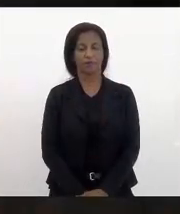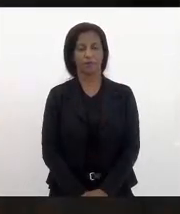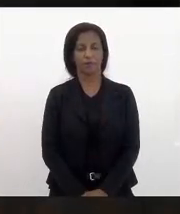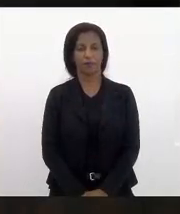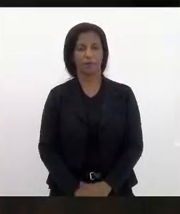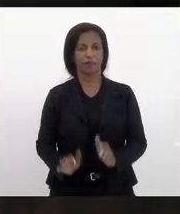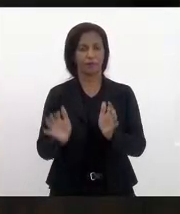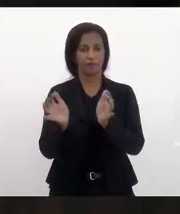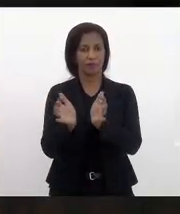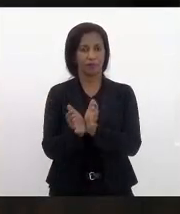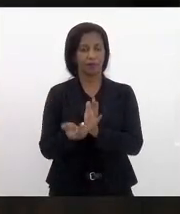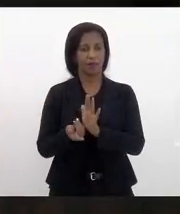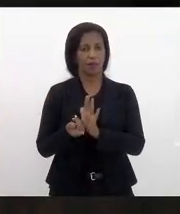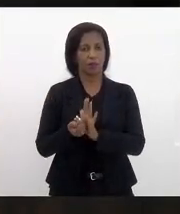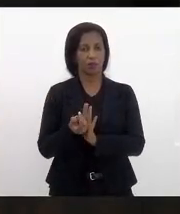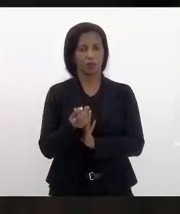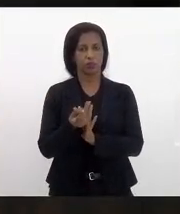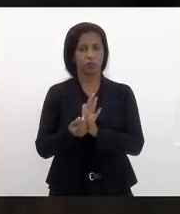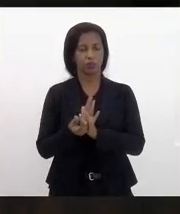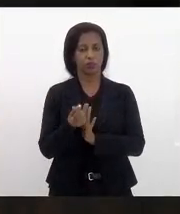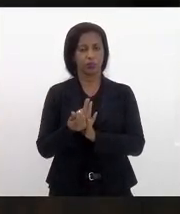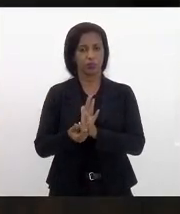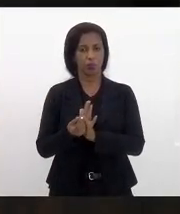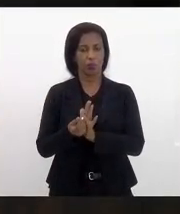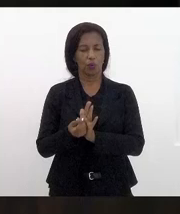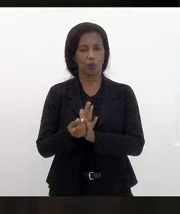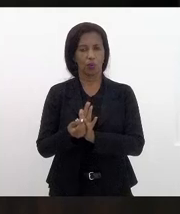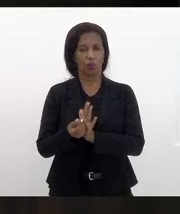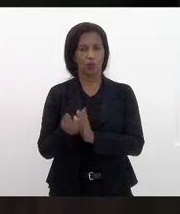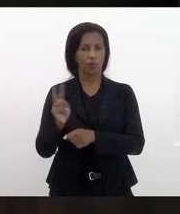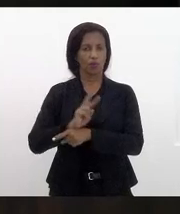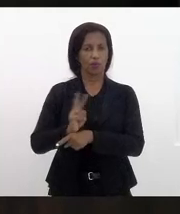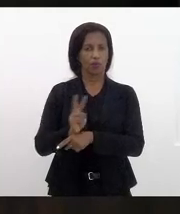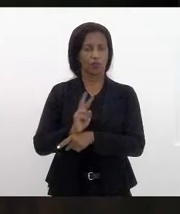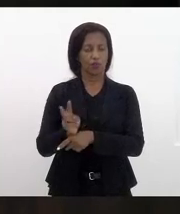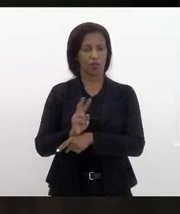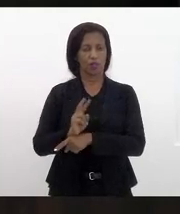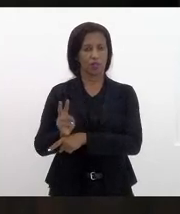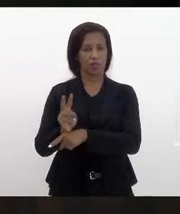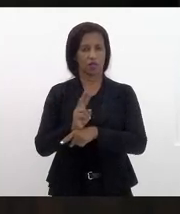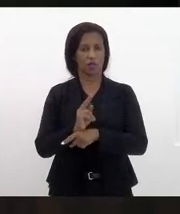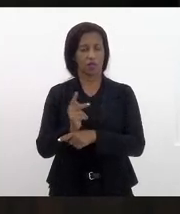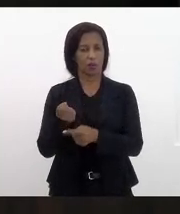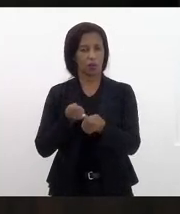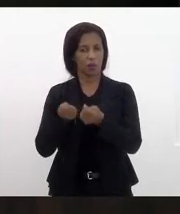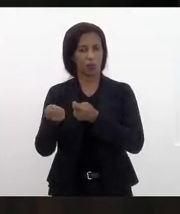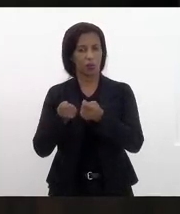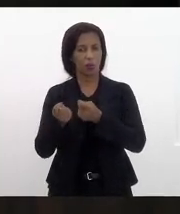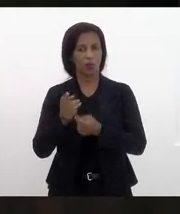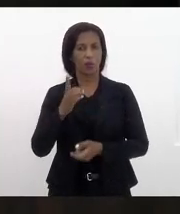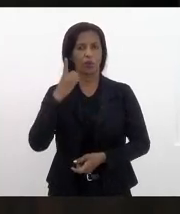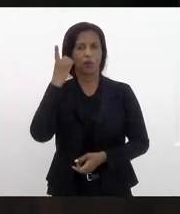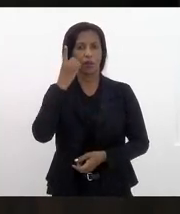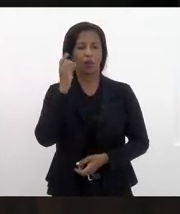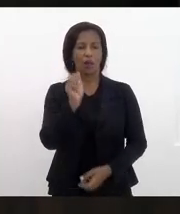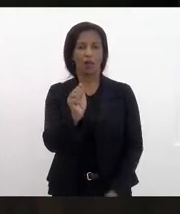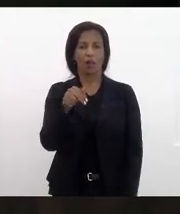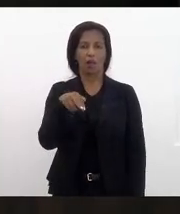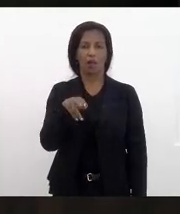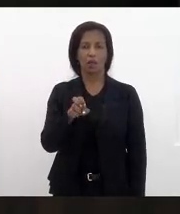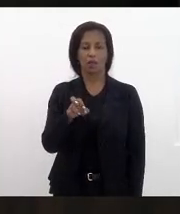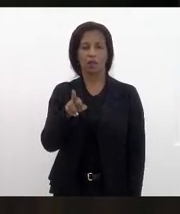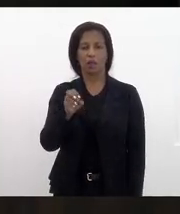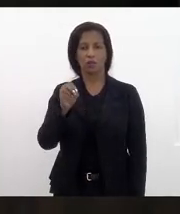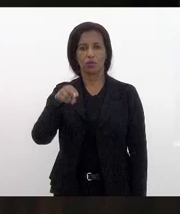Pela comissão de orçamento, finanças, financeiras, fiscalização, financeira e controle, deputado Anderson Alexandre,